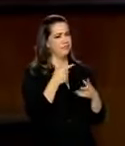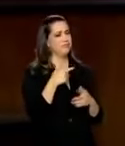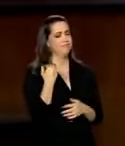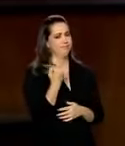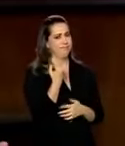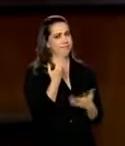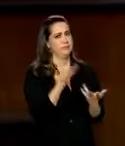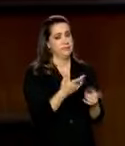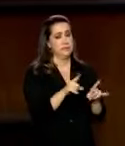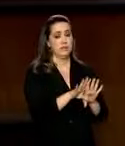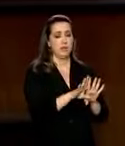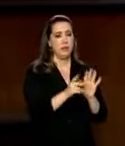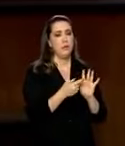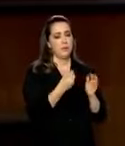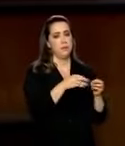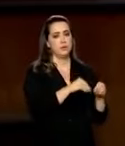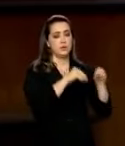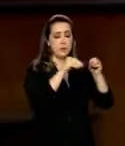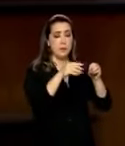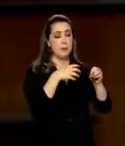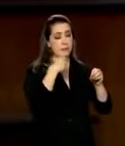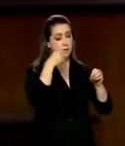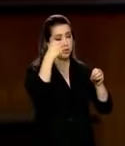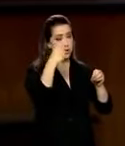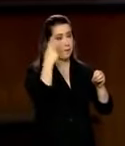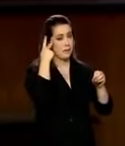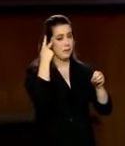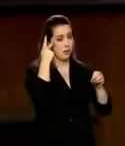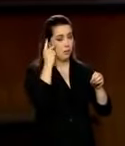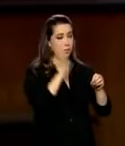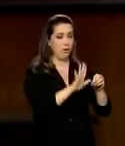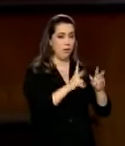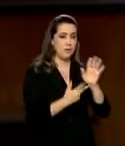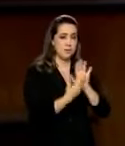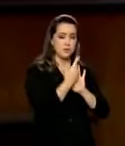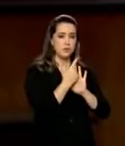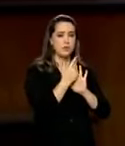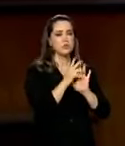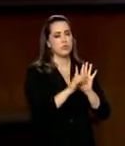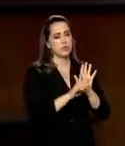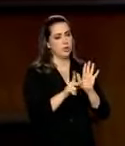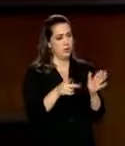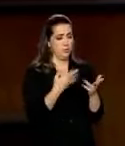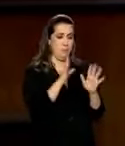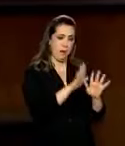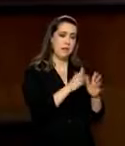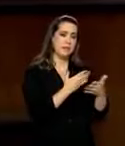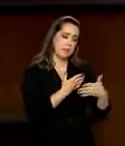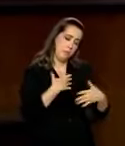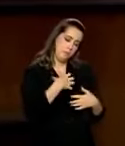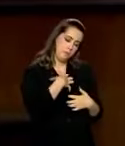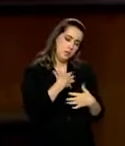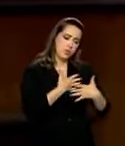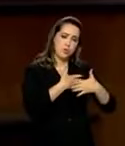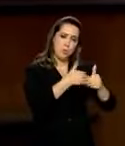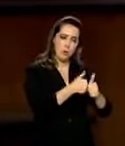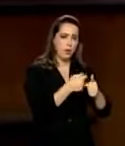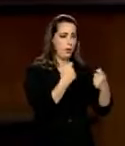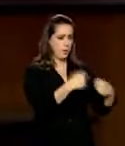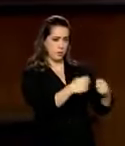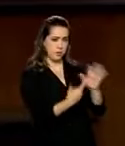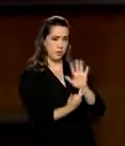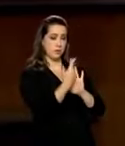submetido a uma cirurgia. Graças a Deus, o quadro evoluiu durante o próprio voo e no dia seguinte sinalizou para não mais fazer a cirurgia. Agora,